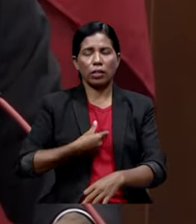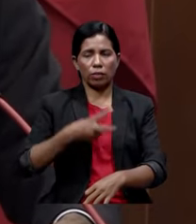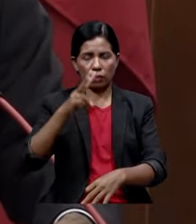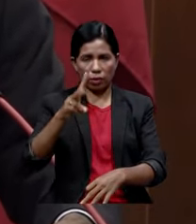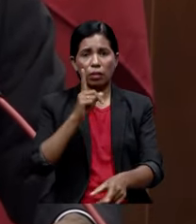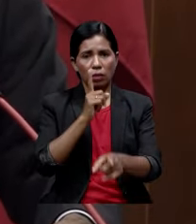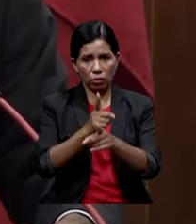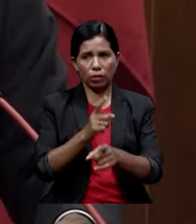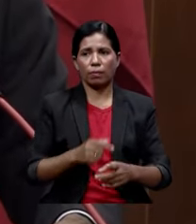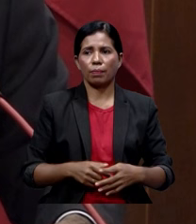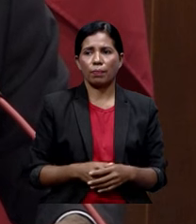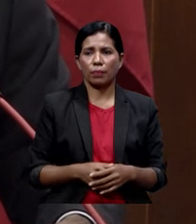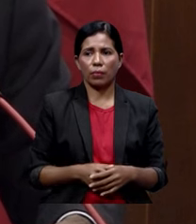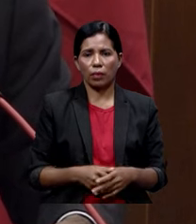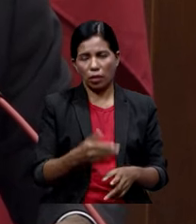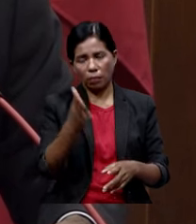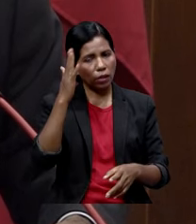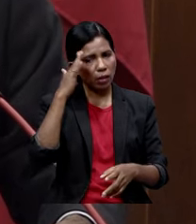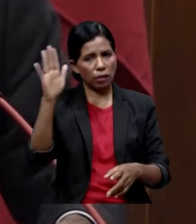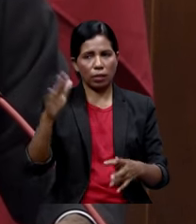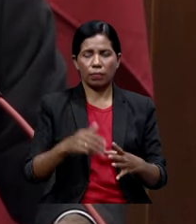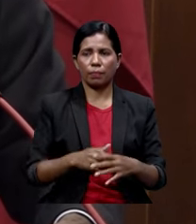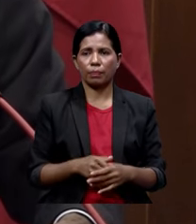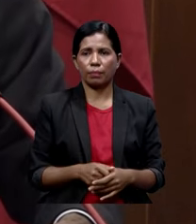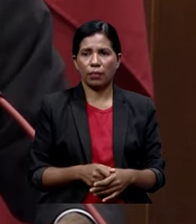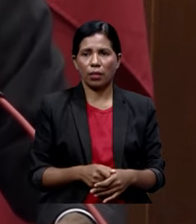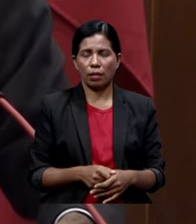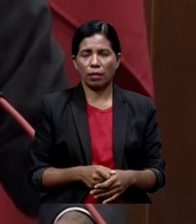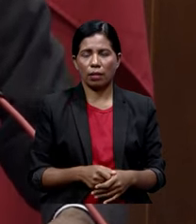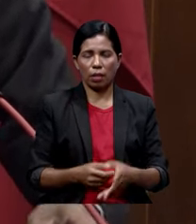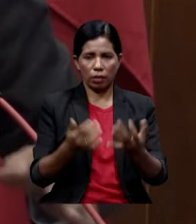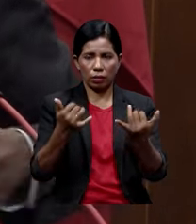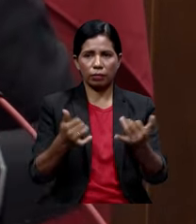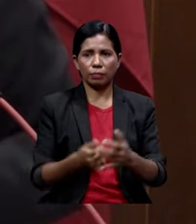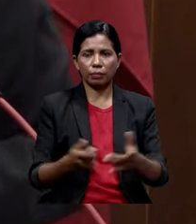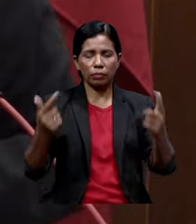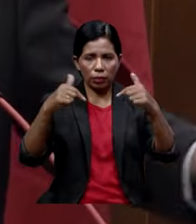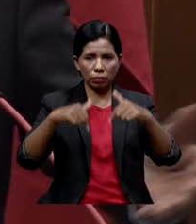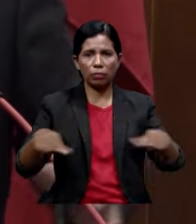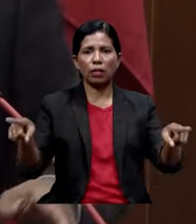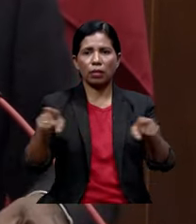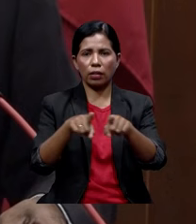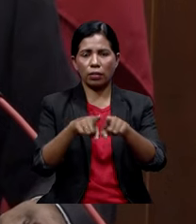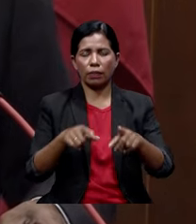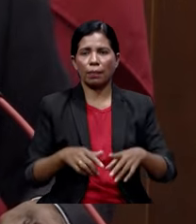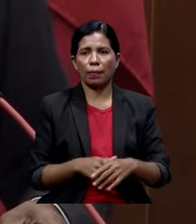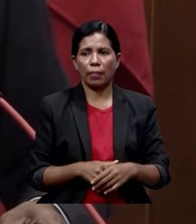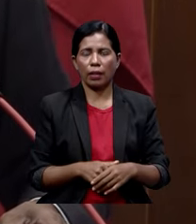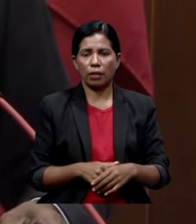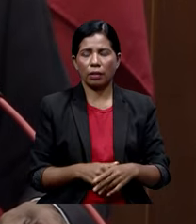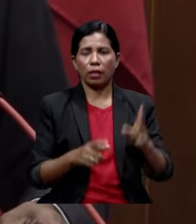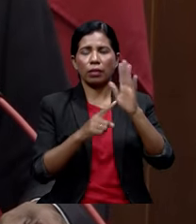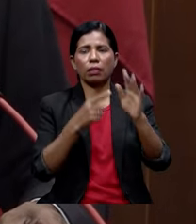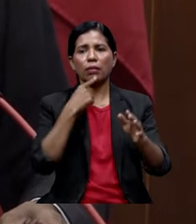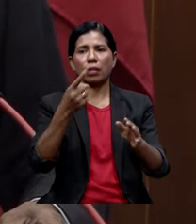galé e me calhate na batida neve mai hanessa a tua tudo me ita